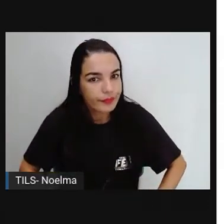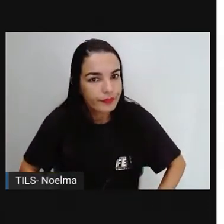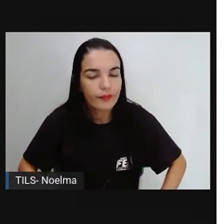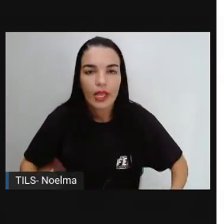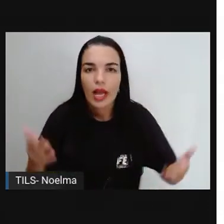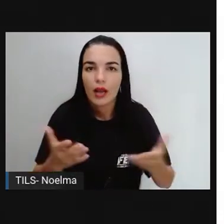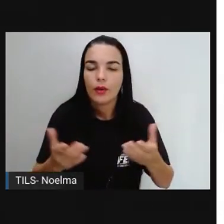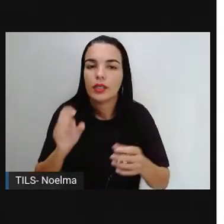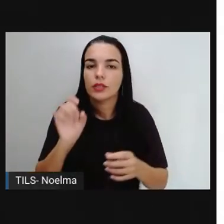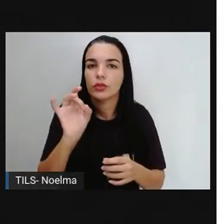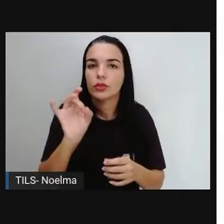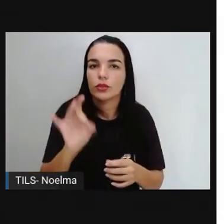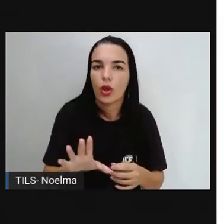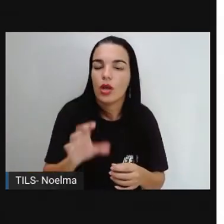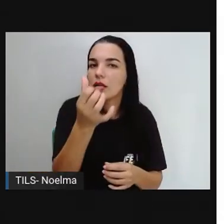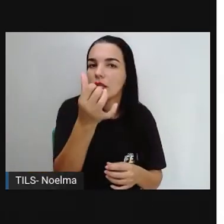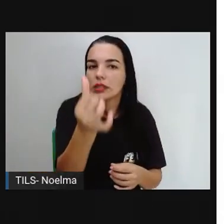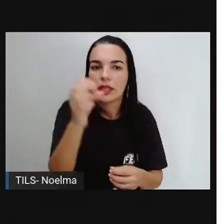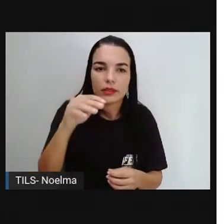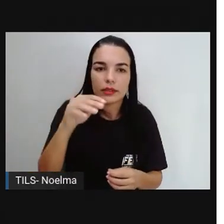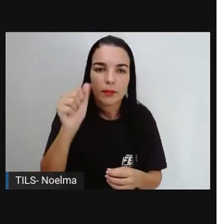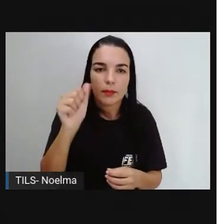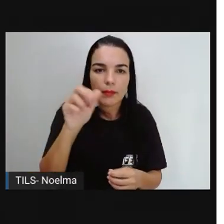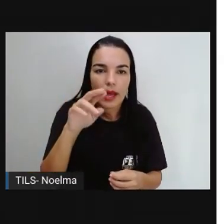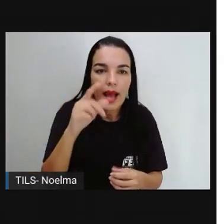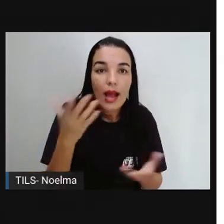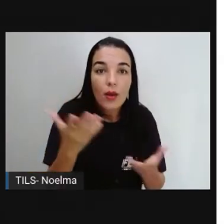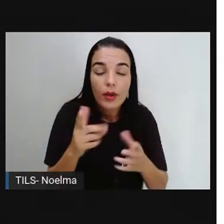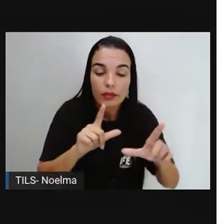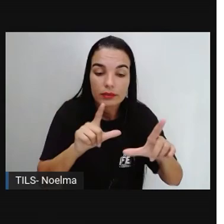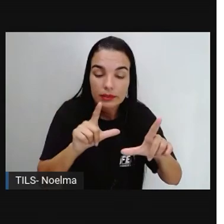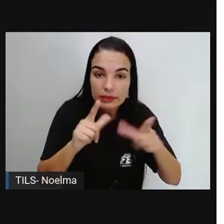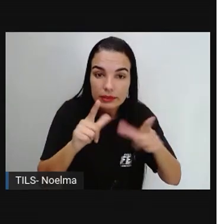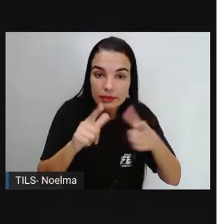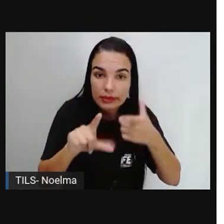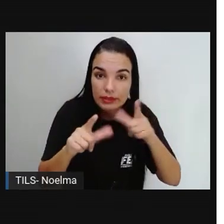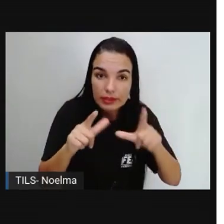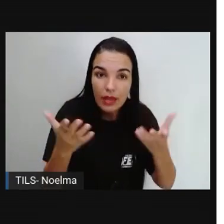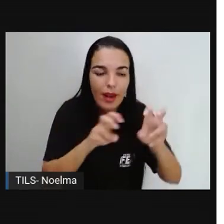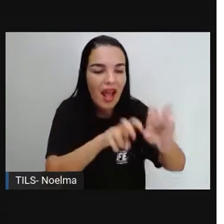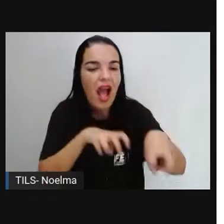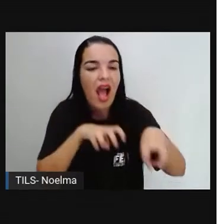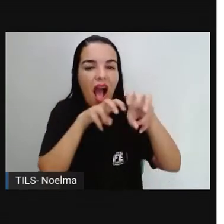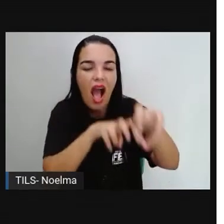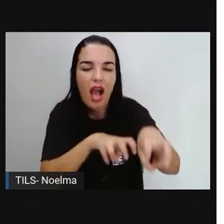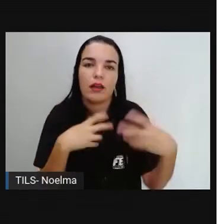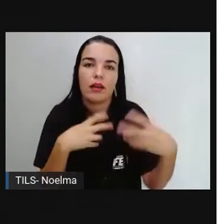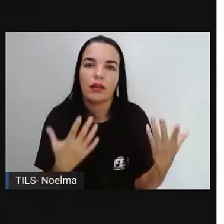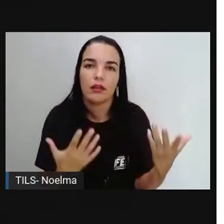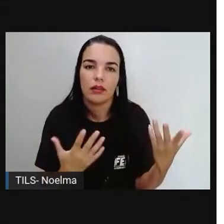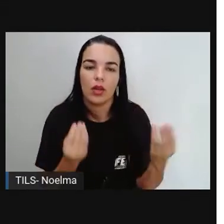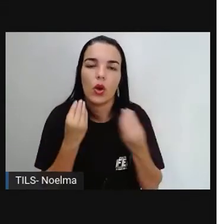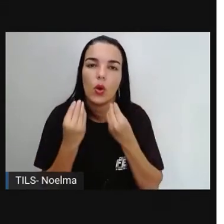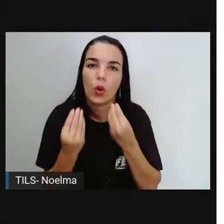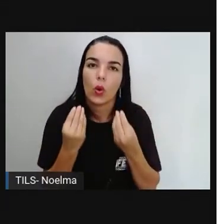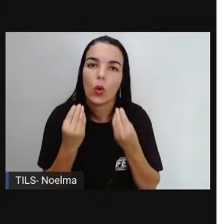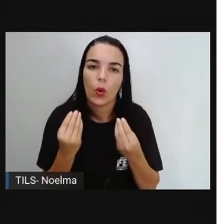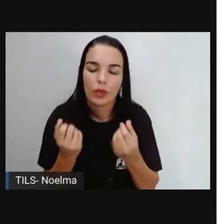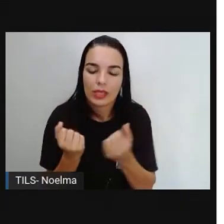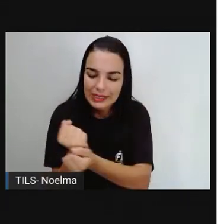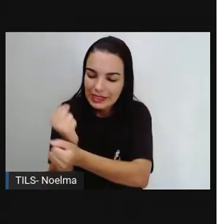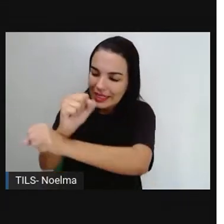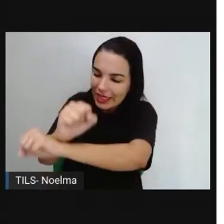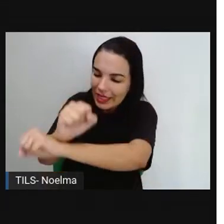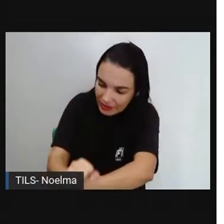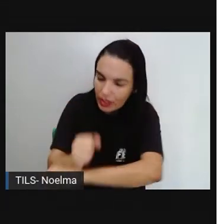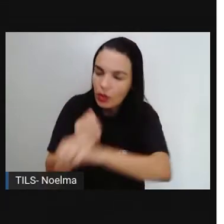não é mais sesmaria, não é mais latifúndio, agora é agronegócio o nome da coisa. E aí a gente vê que da escravidão